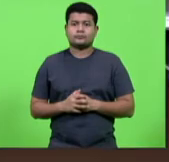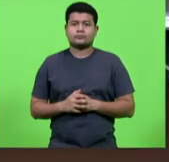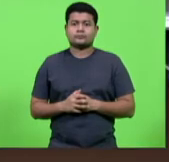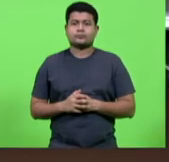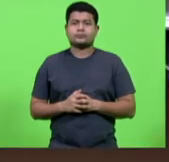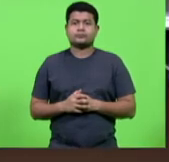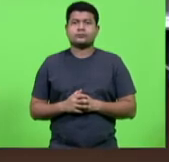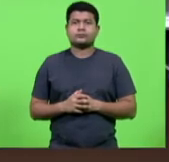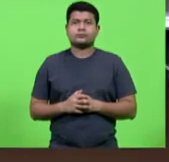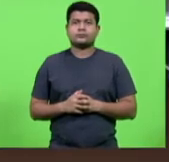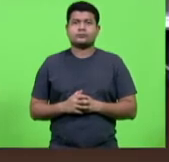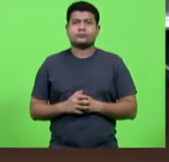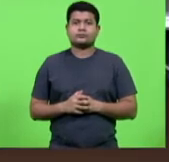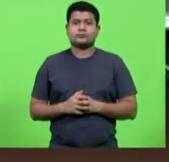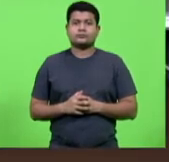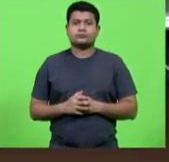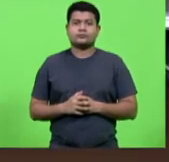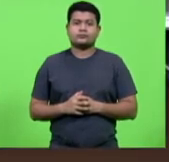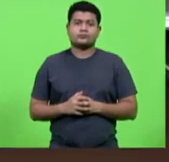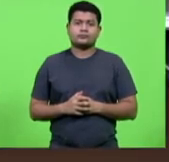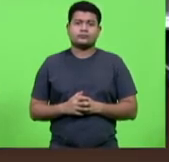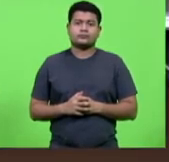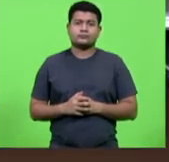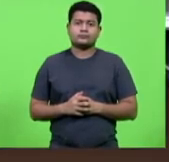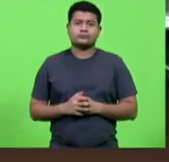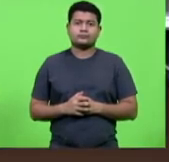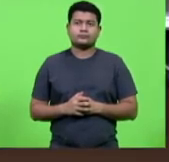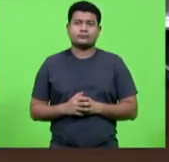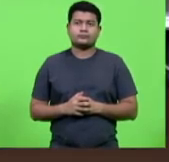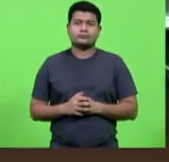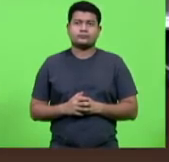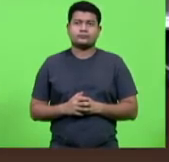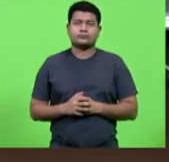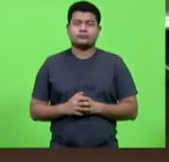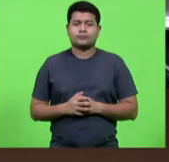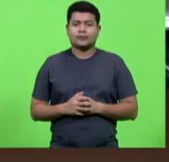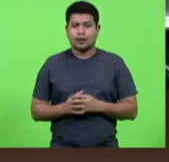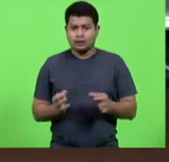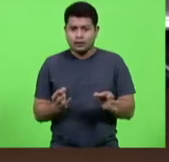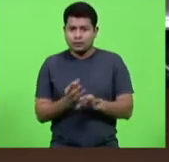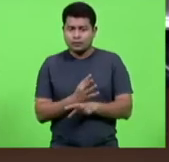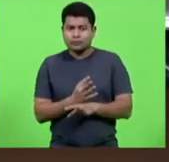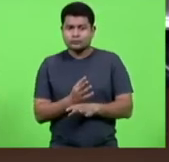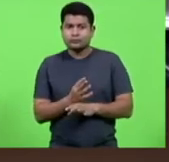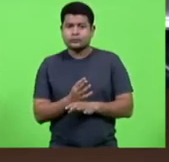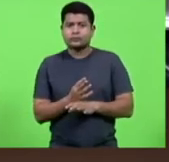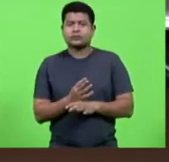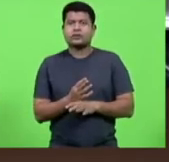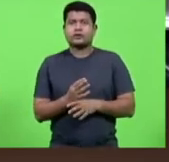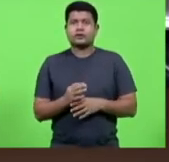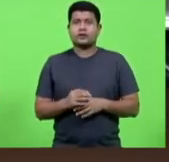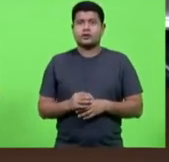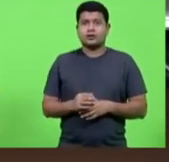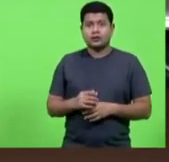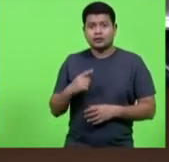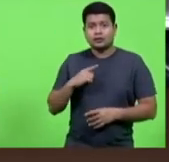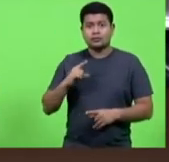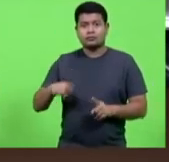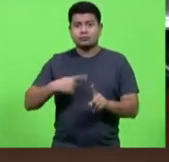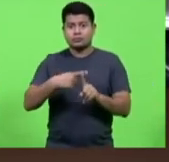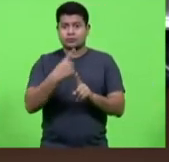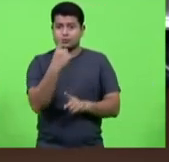Mais, deputado Padre Pedro? Está indo, eu acho que caiu, né? Padre Pedro, mais um minuto, deputado Padre